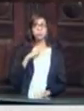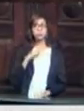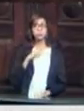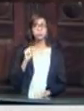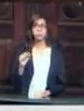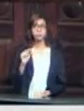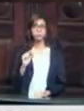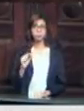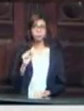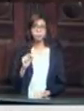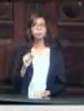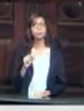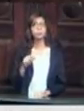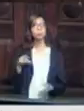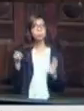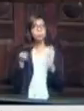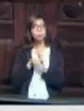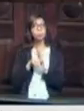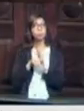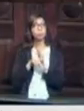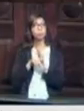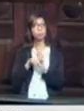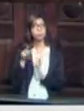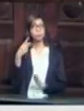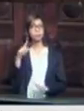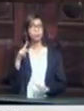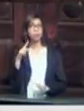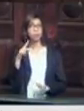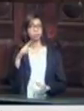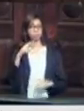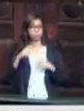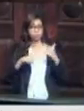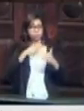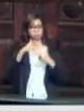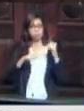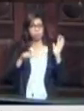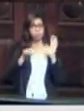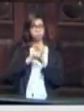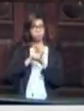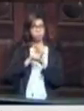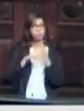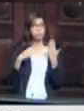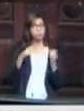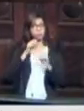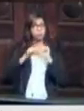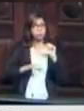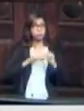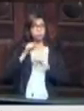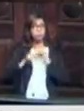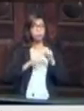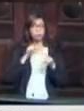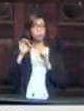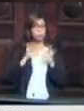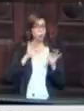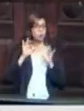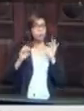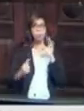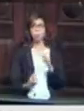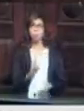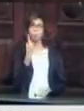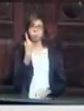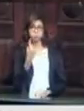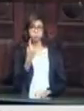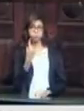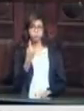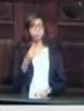ser próprio da atividade legislativa, então se transformou tudo num projeto só, de maneira